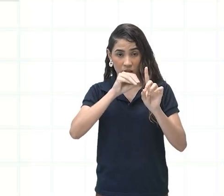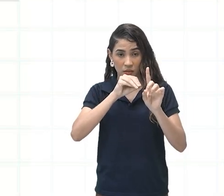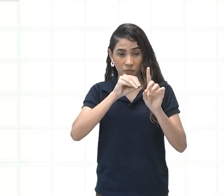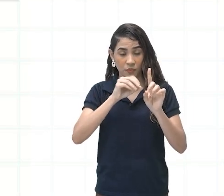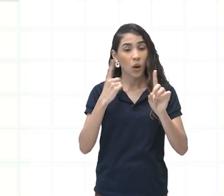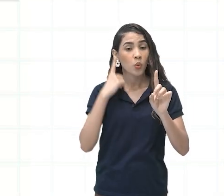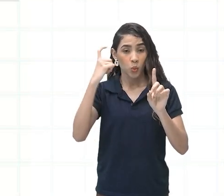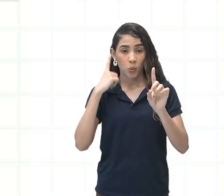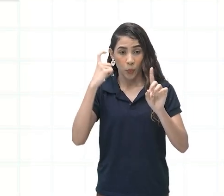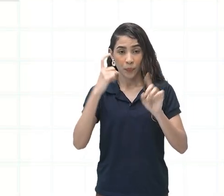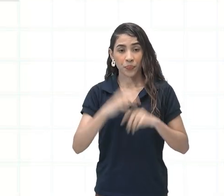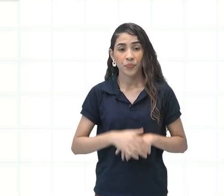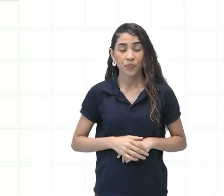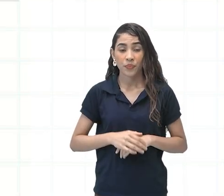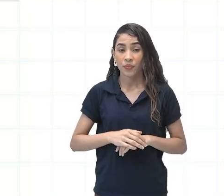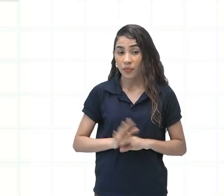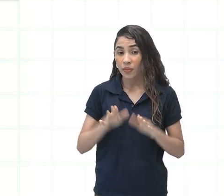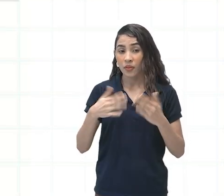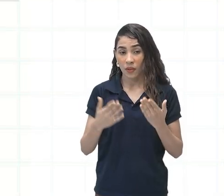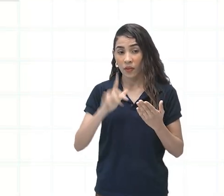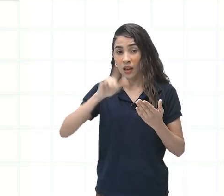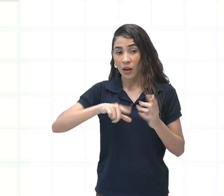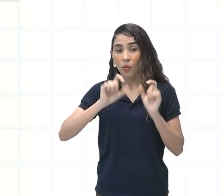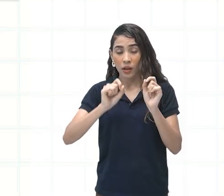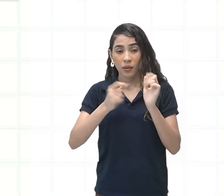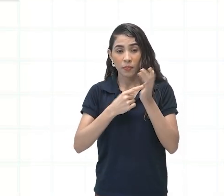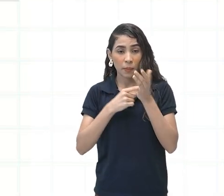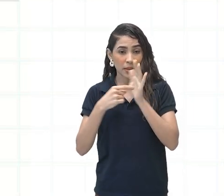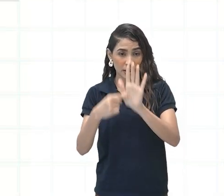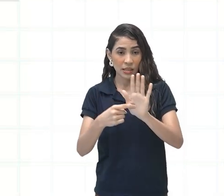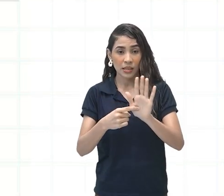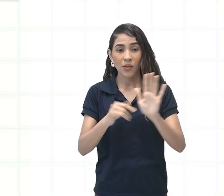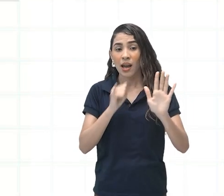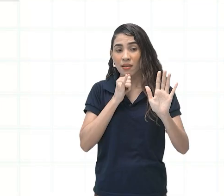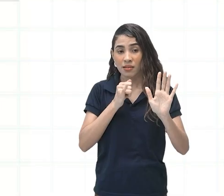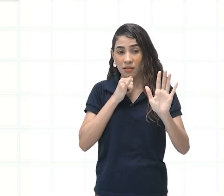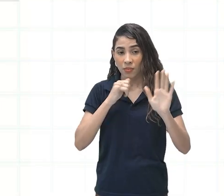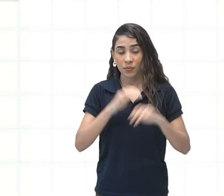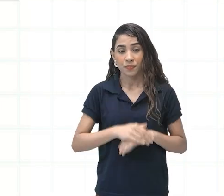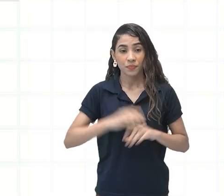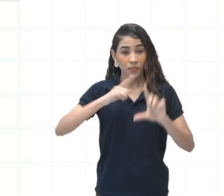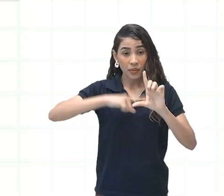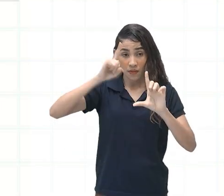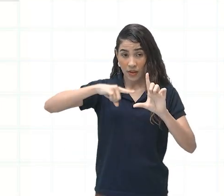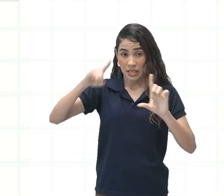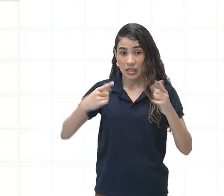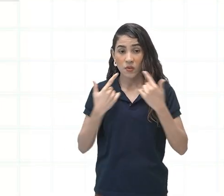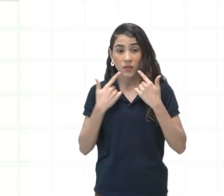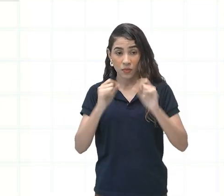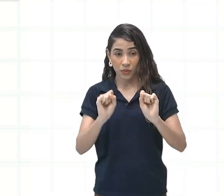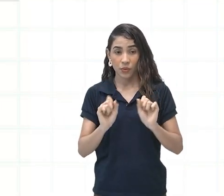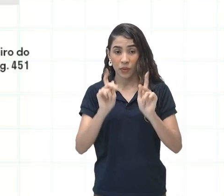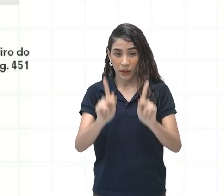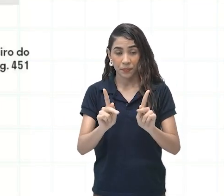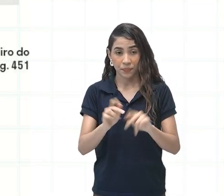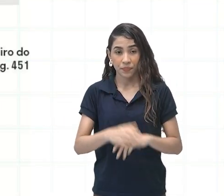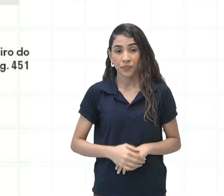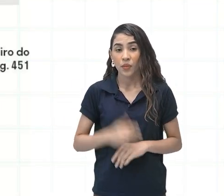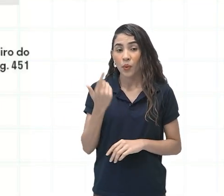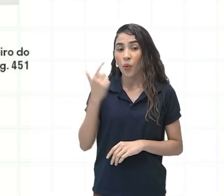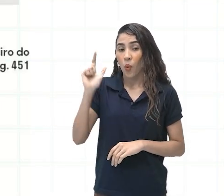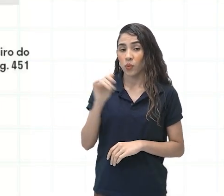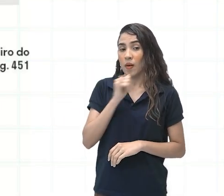desses sons, tá bom? Então, isso é uma demonstração, é um exemplo de variação linguística, ok? Um